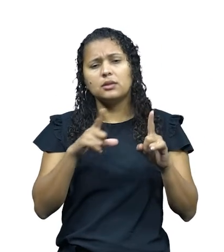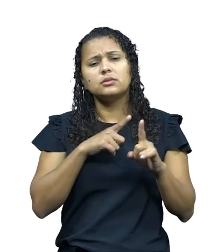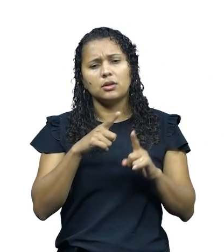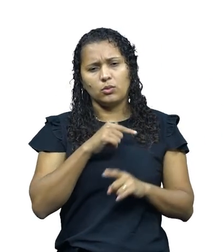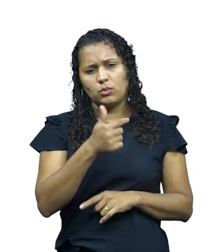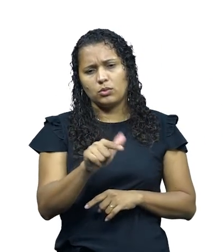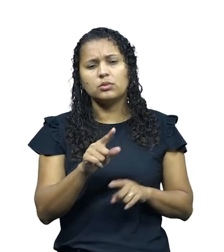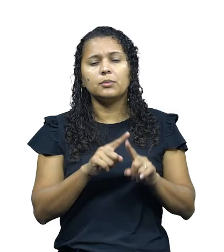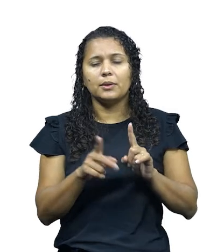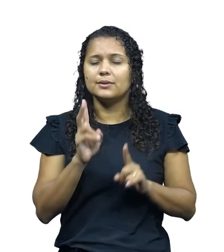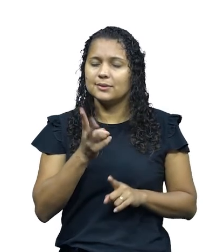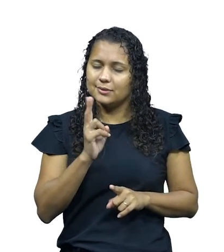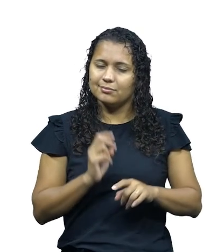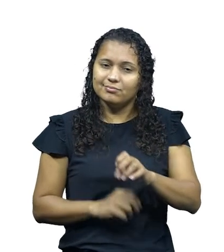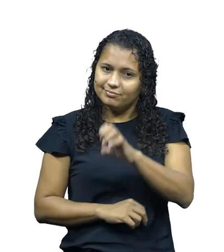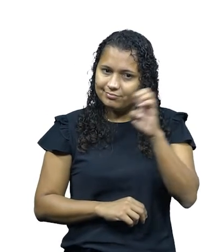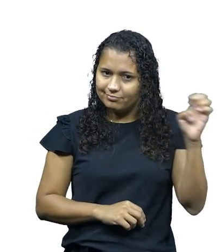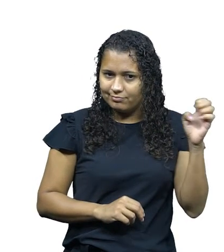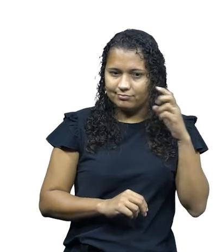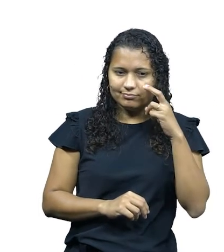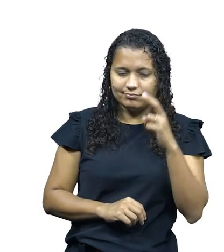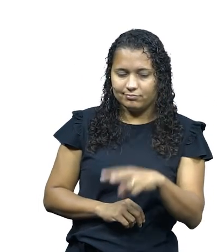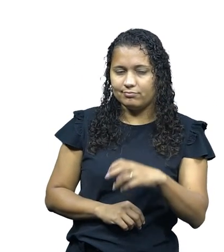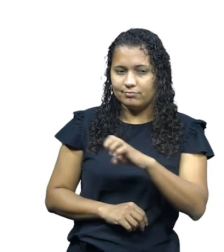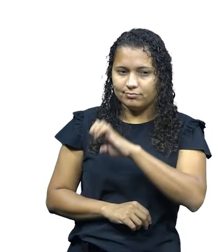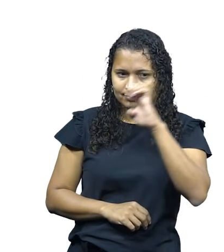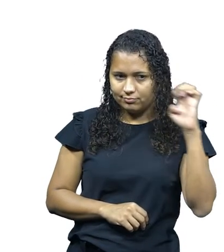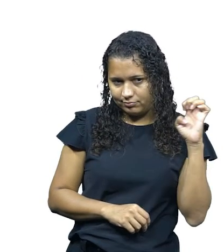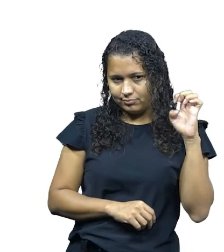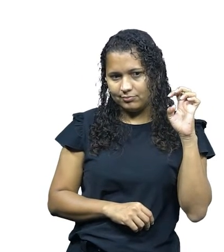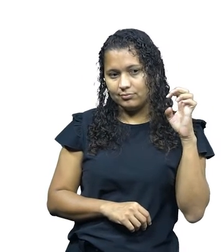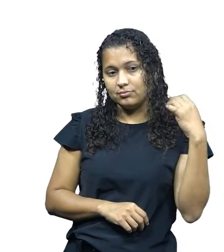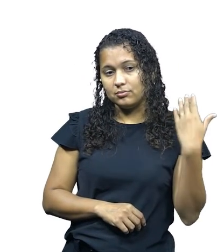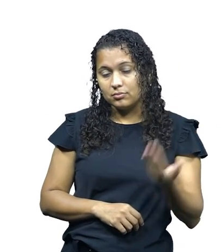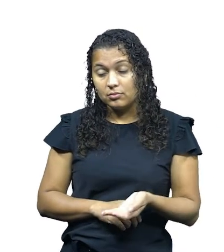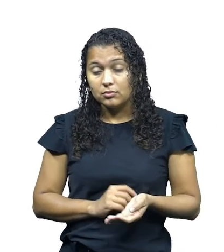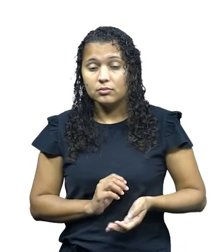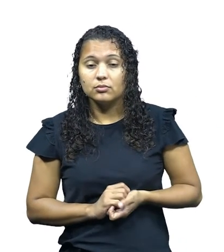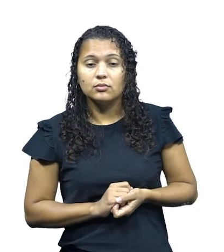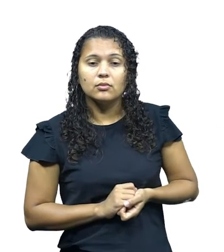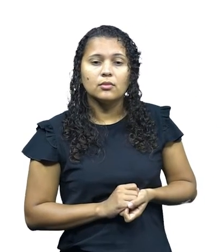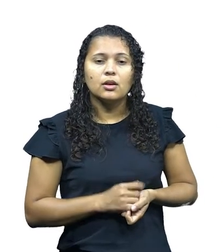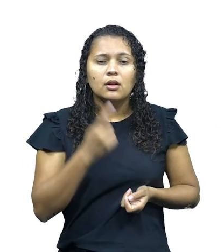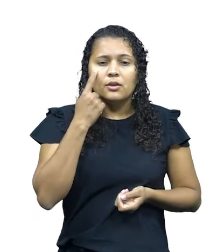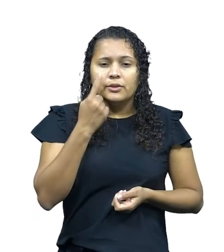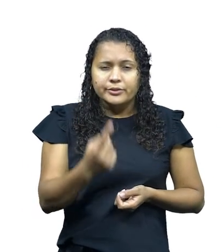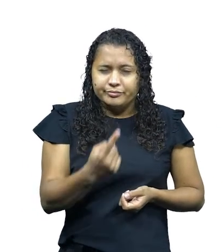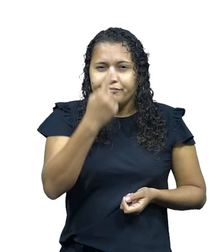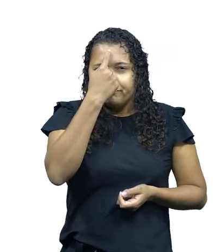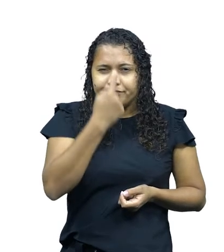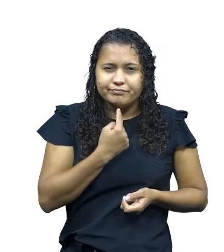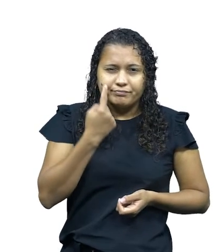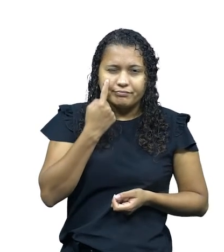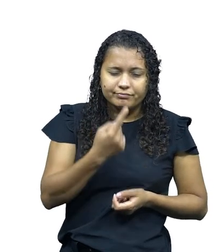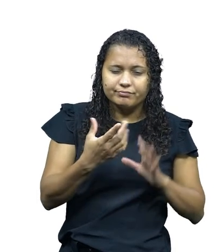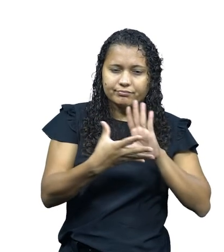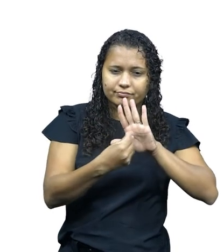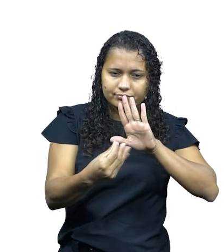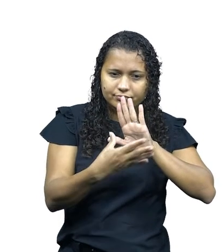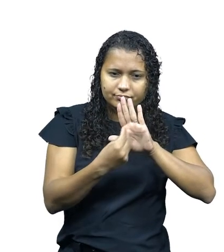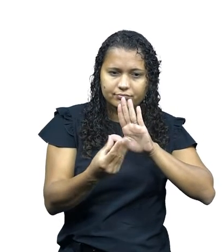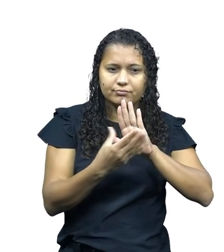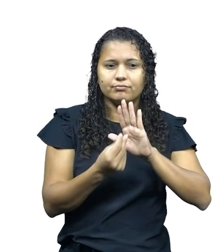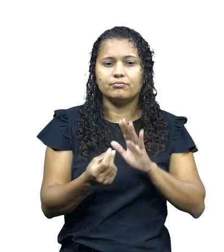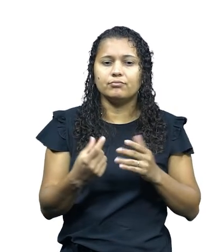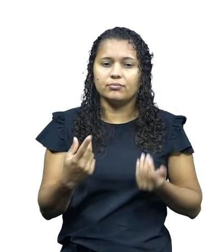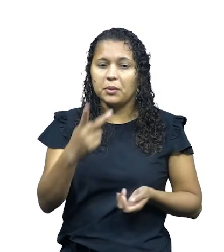esquerda, mas existem as outras vistas, mas a gente vê sempre pela esquerda. A vista lateral pela esquerda, a gente vê o modelo.